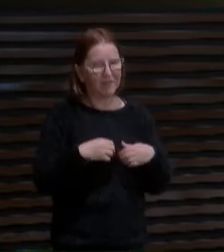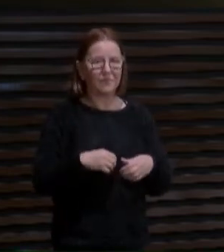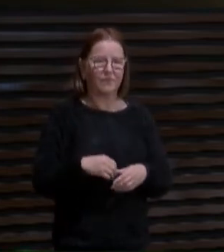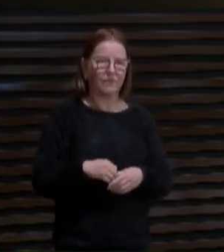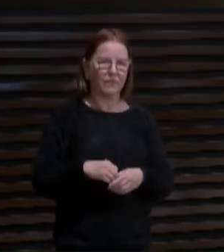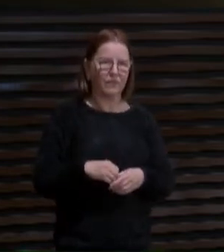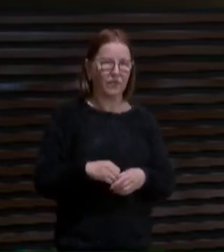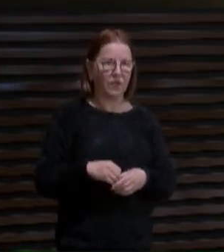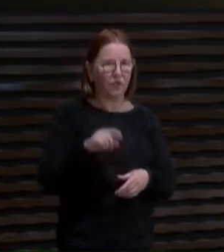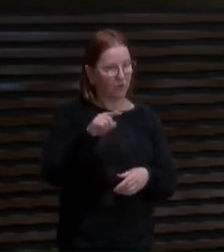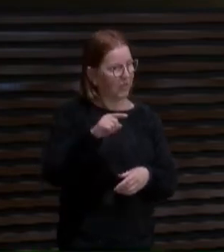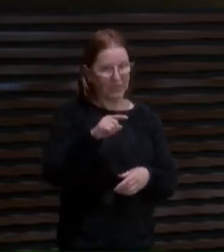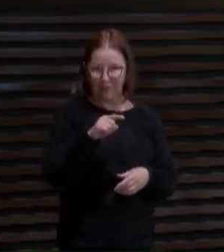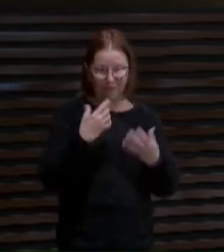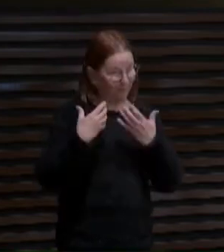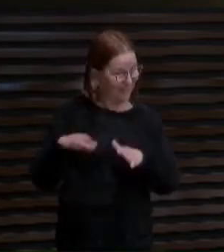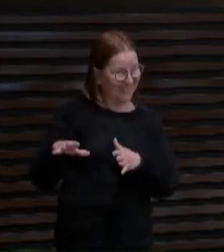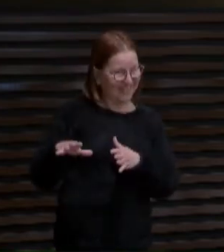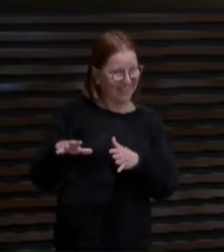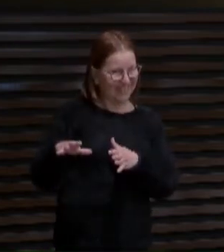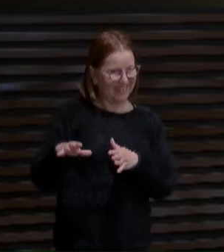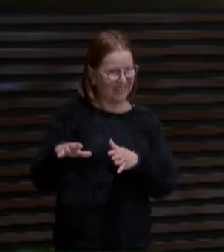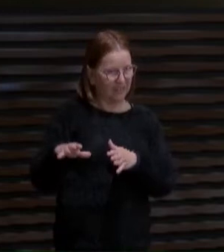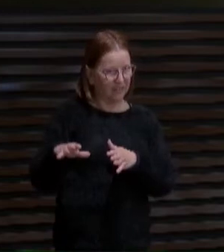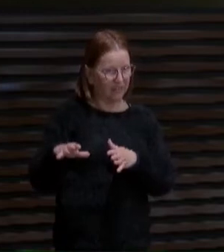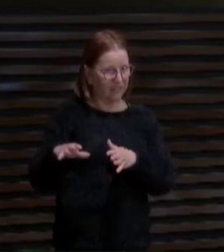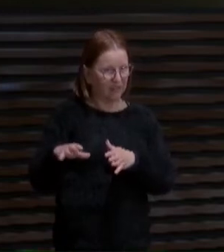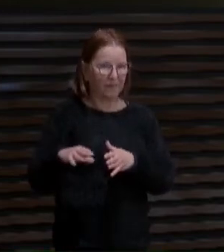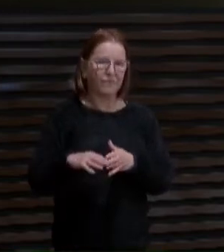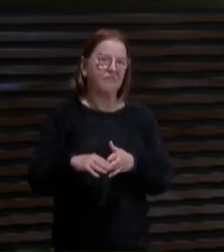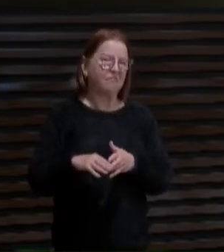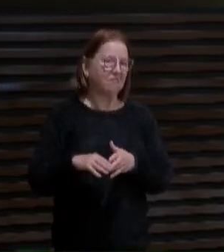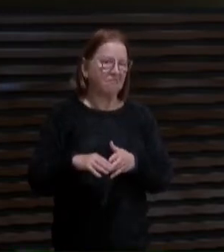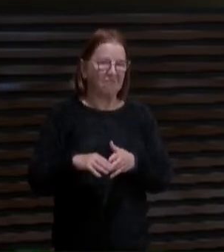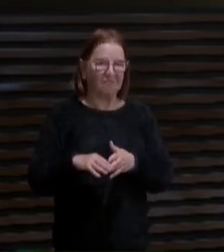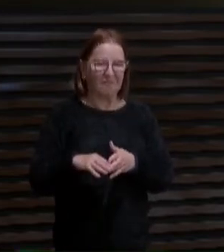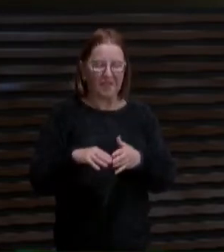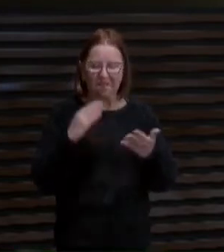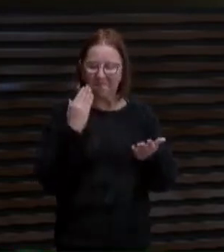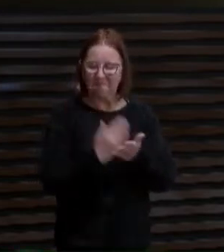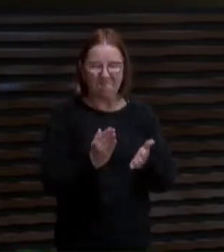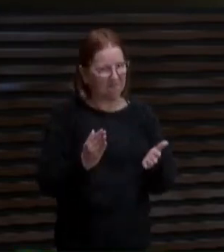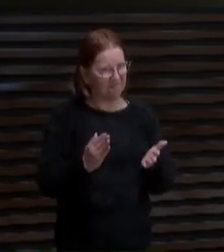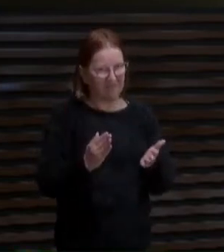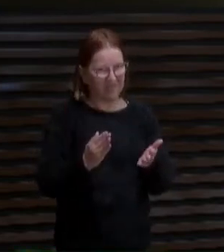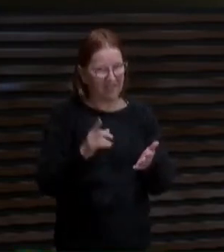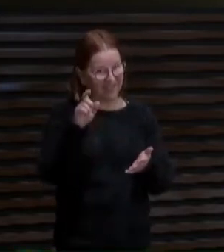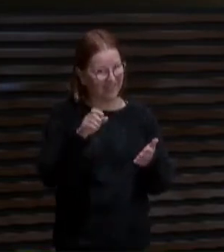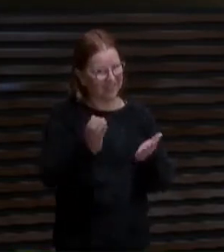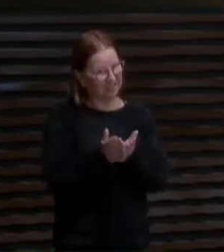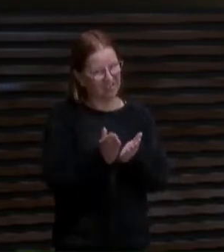ou melhor você não quer a tribulação e aflição abandona o cristianismo que no cristianismo você vai ter tribulação aflição só que